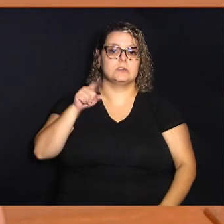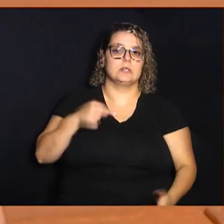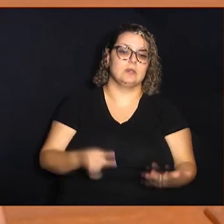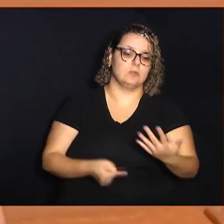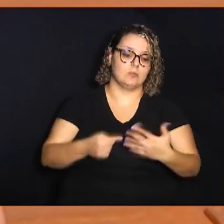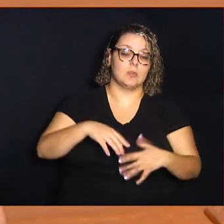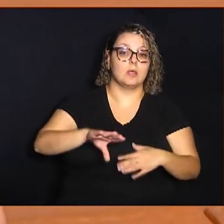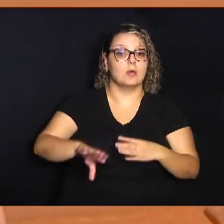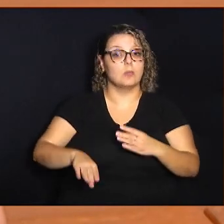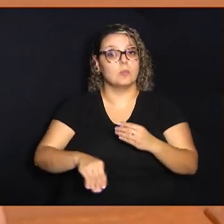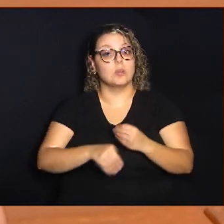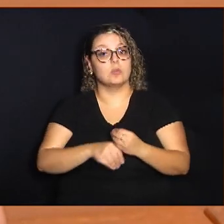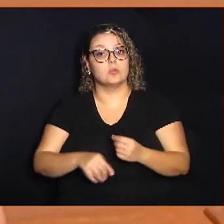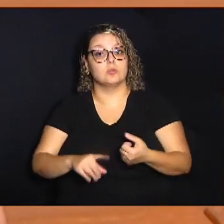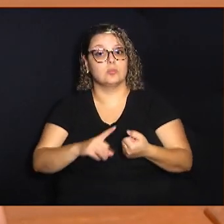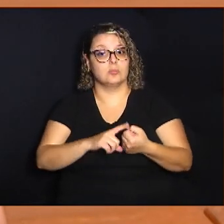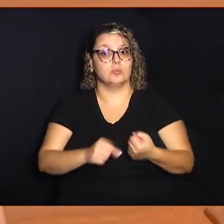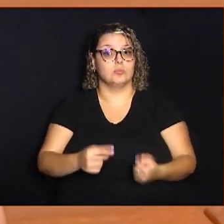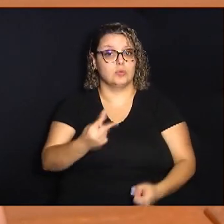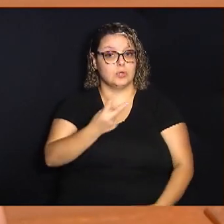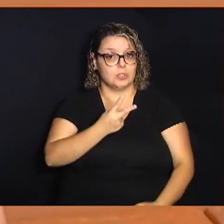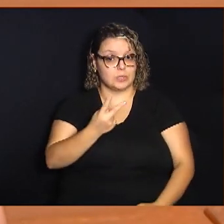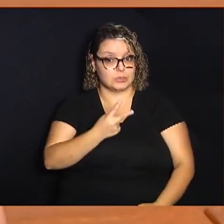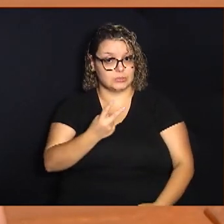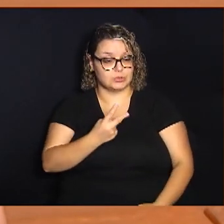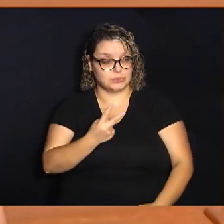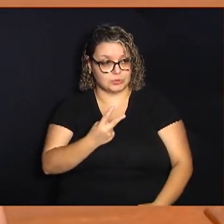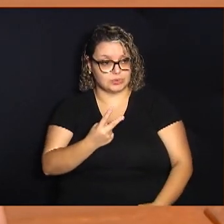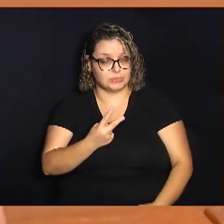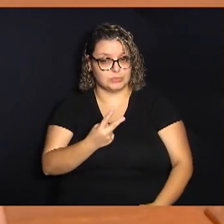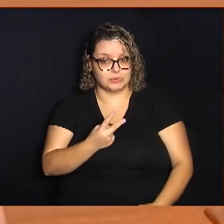emenda no artigo 2º para que